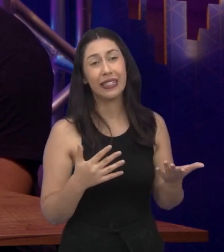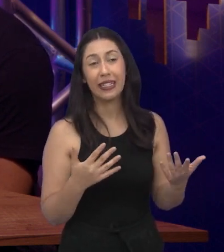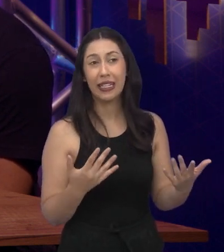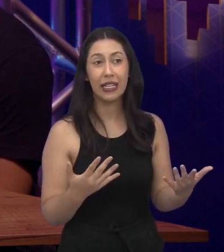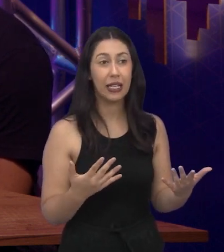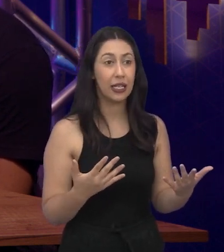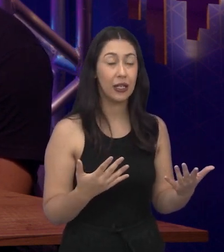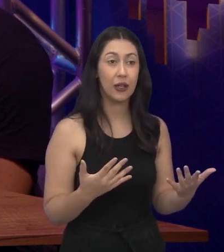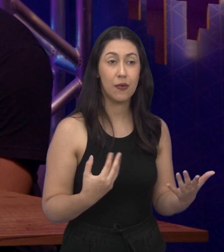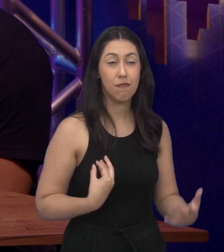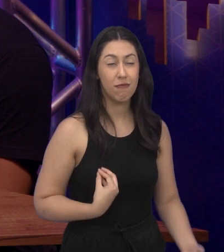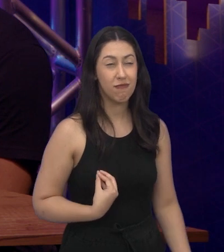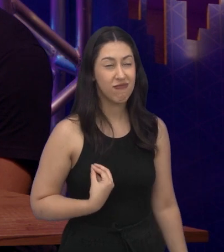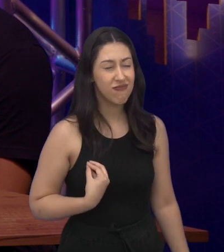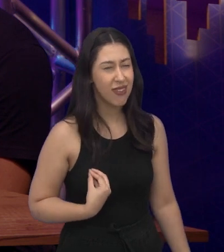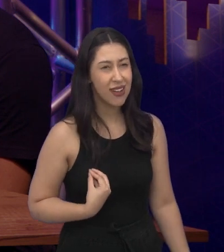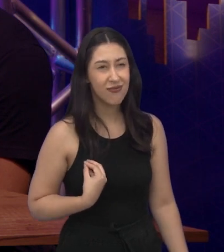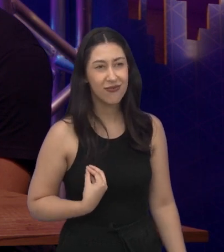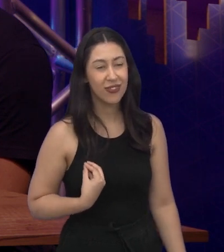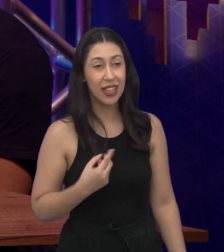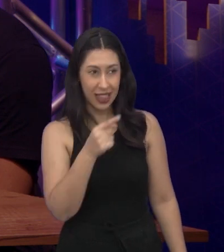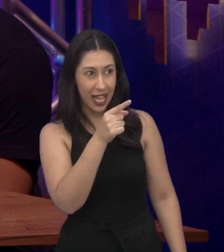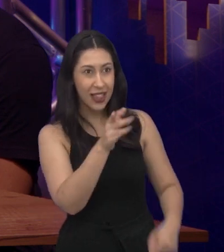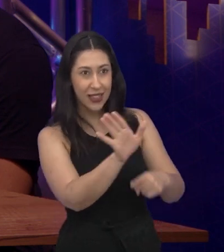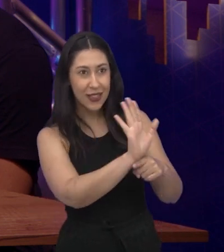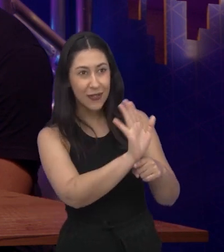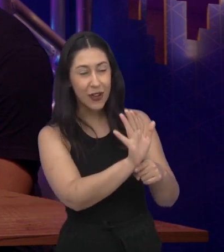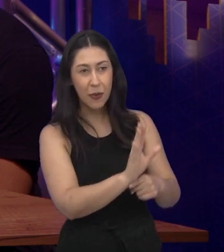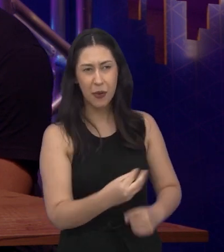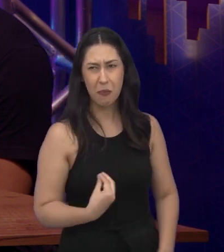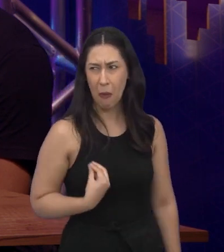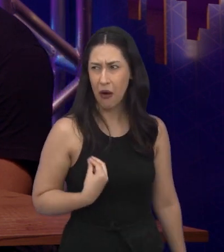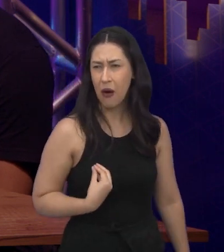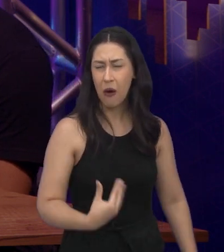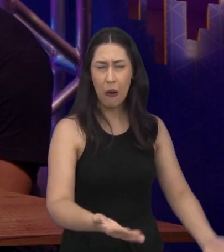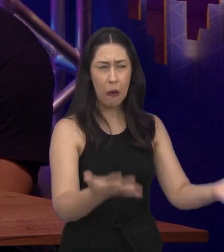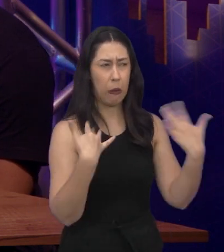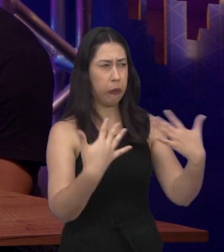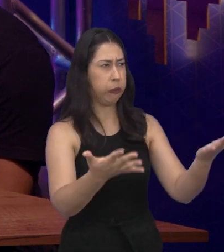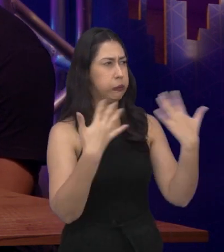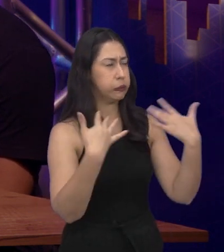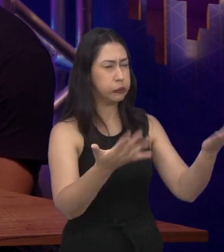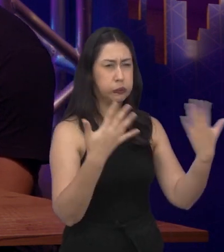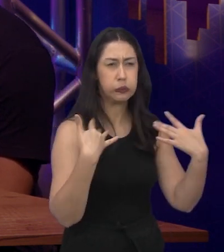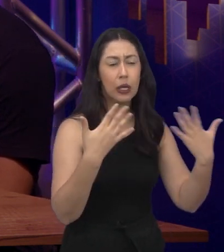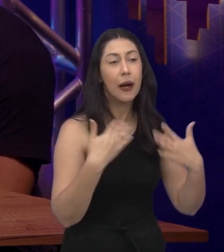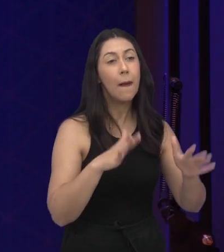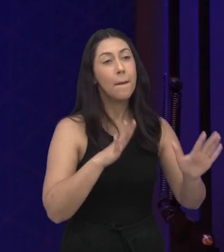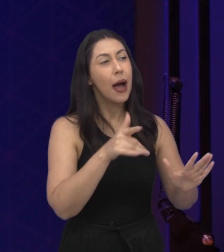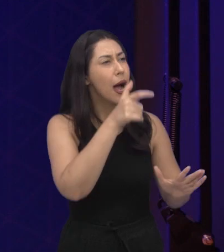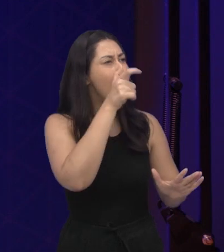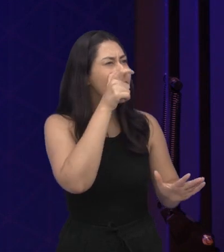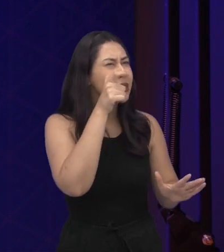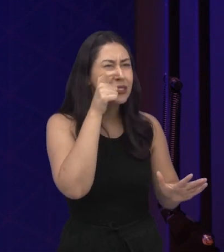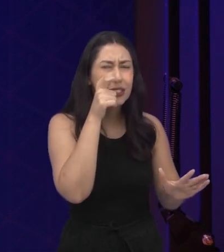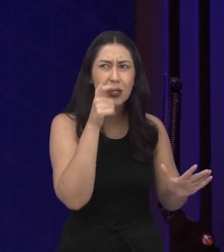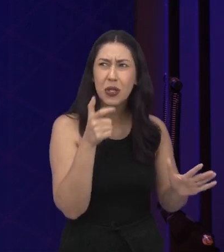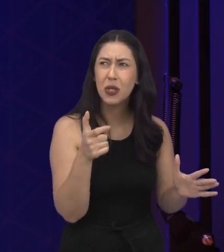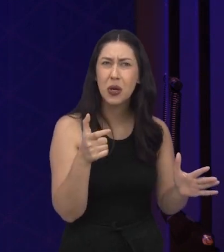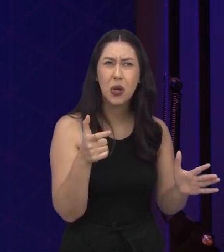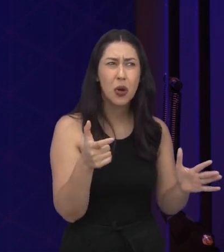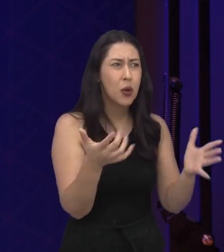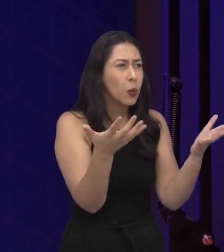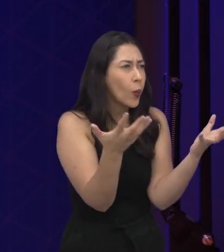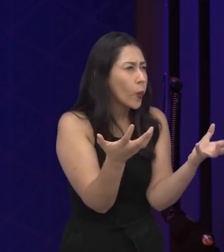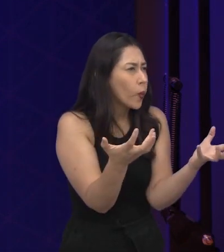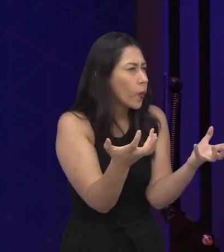assim, uma realidade, né, nessa ficção, nessa história extremamente quente, mas só de assistir, tipo, tudo ser